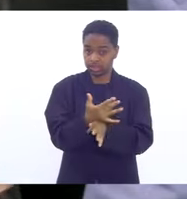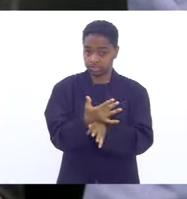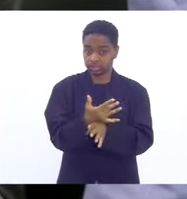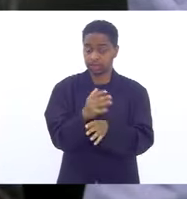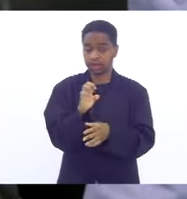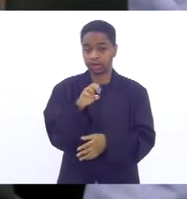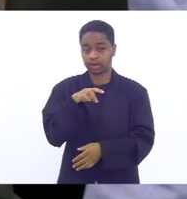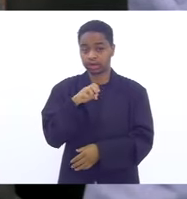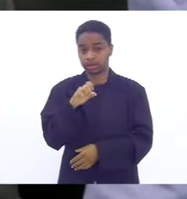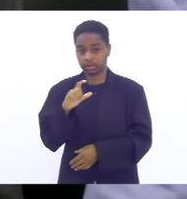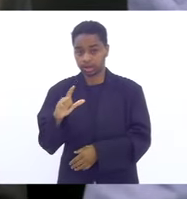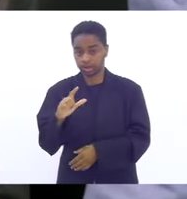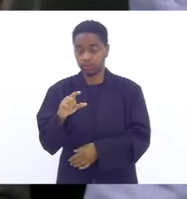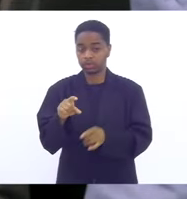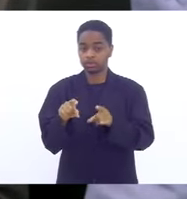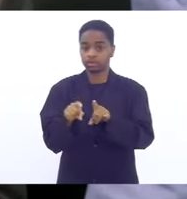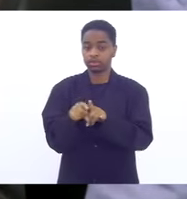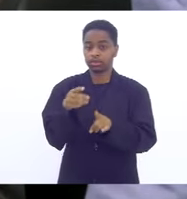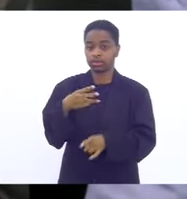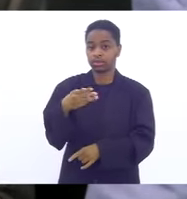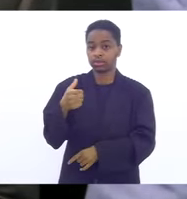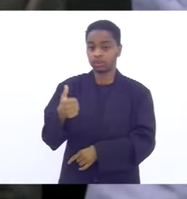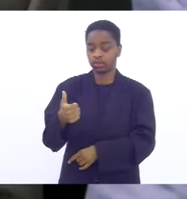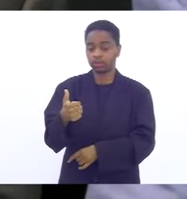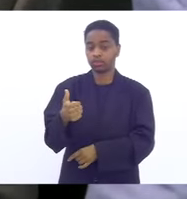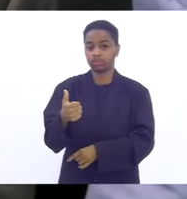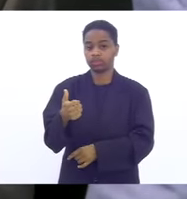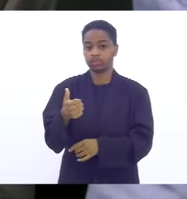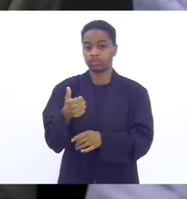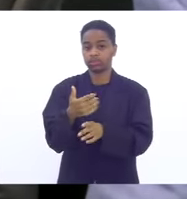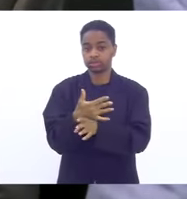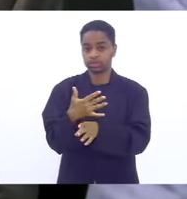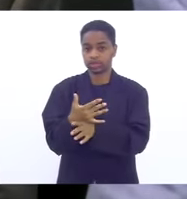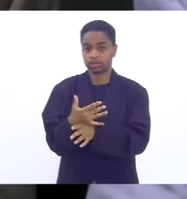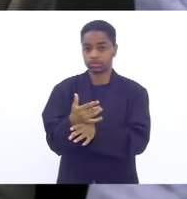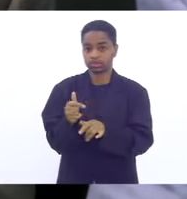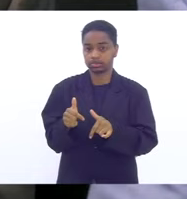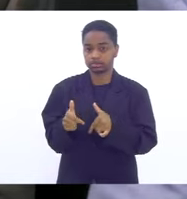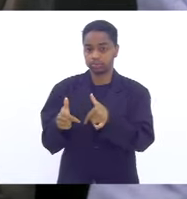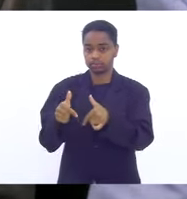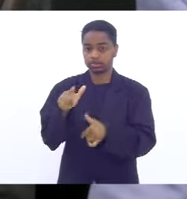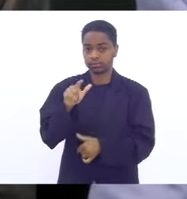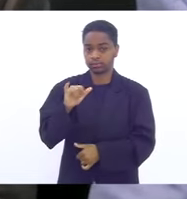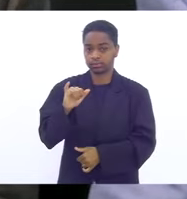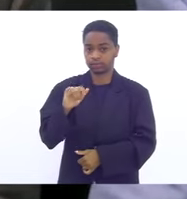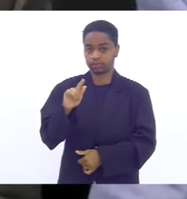e 31 municípios pela Light.